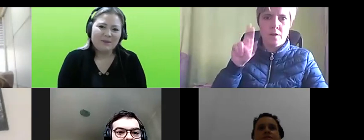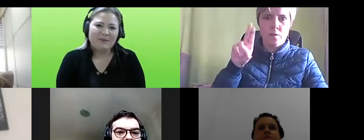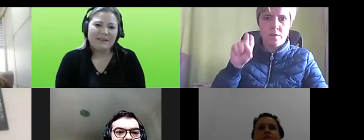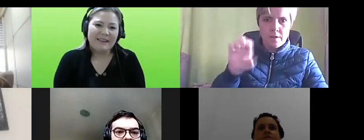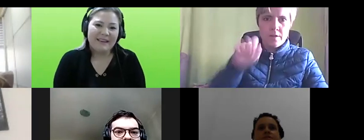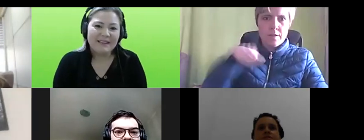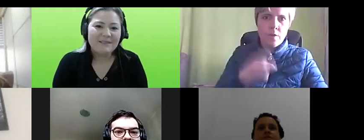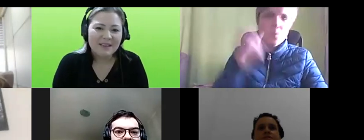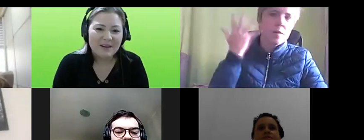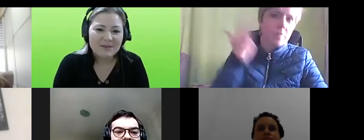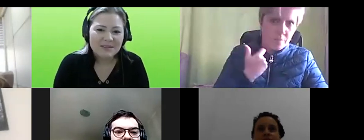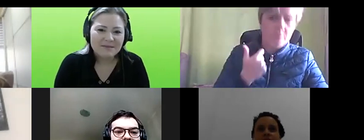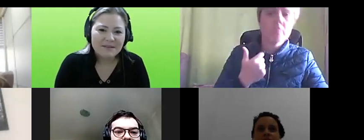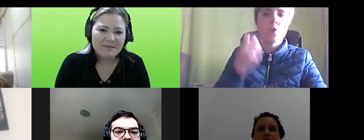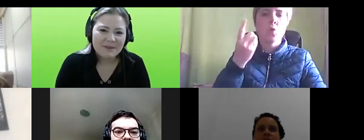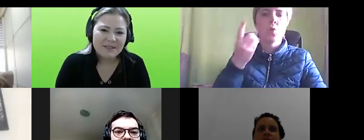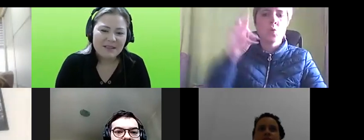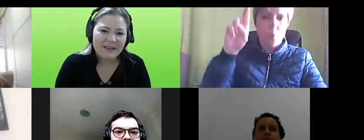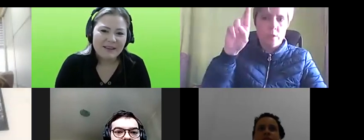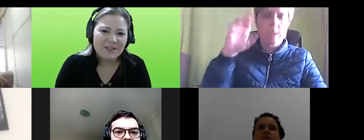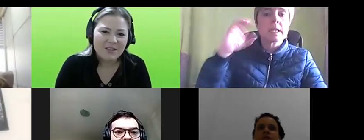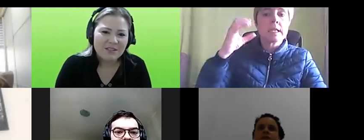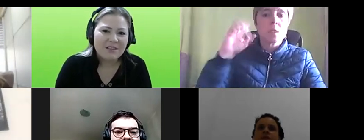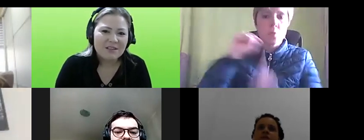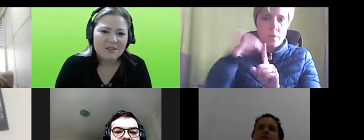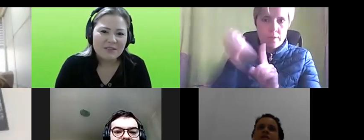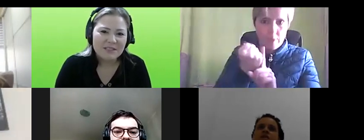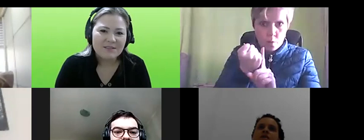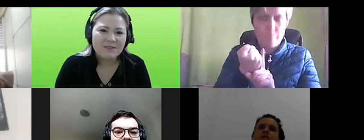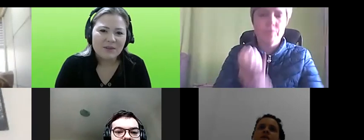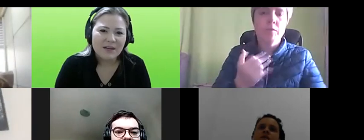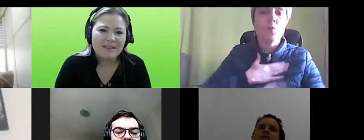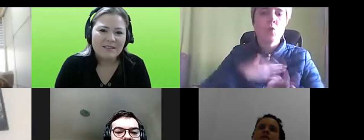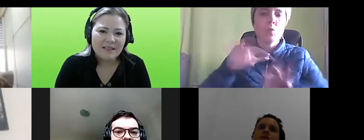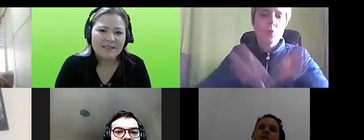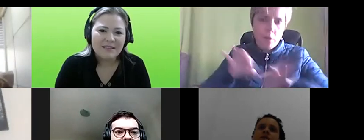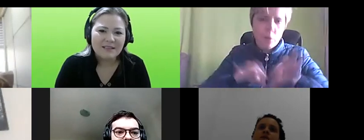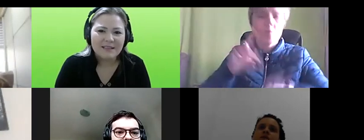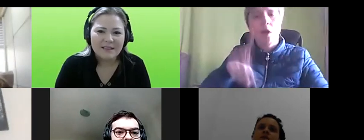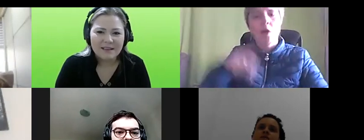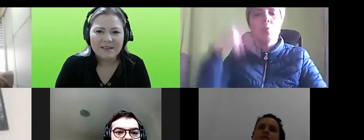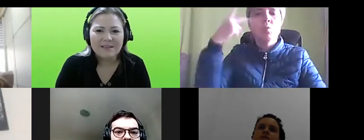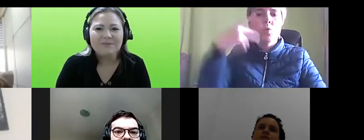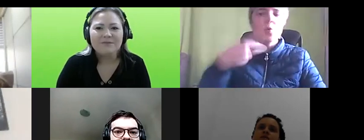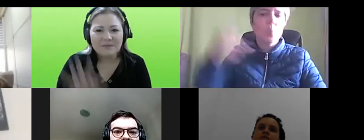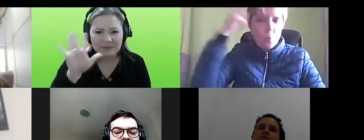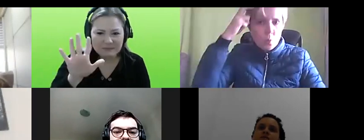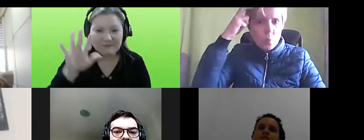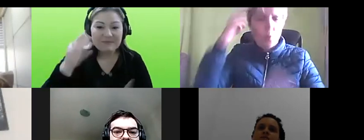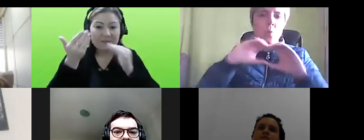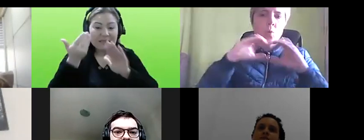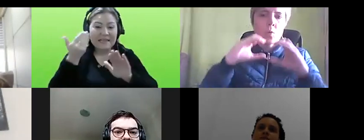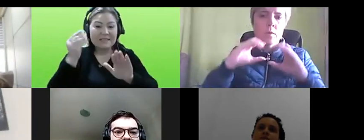Então, meu nome é Kelly Krause, meu sinal é este. Estou fazendo doutorado em ciências da.